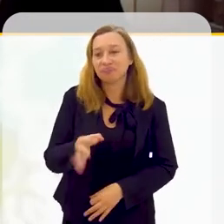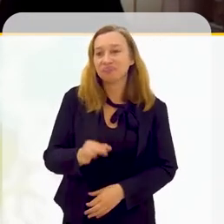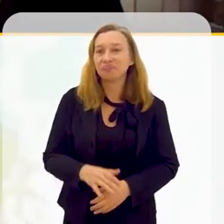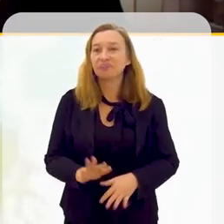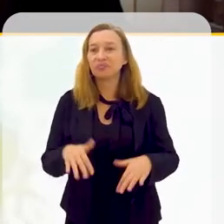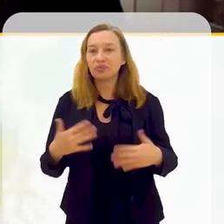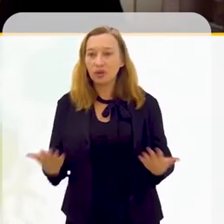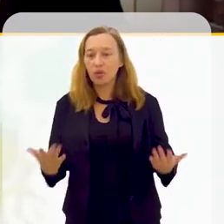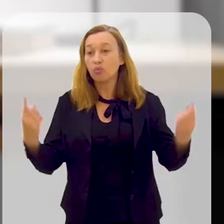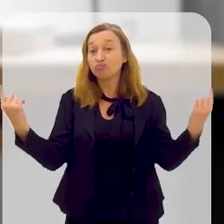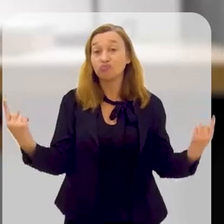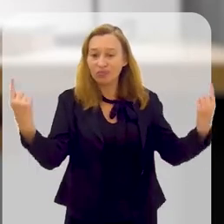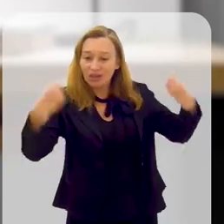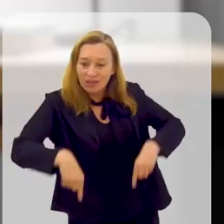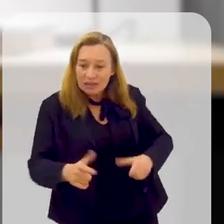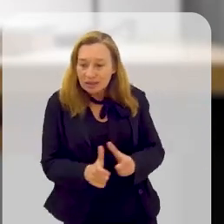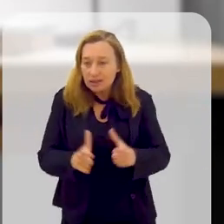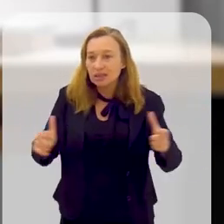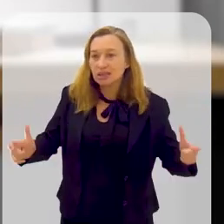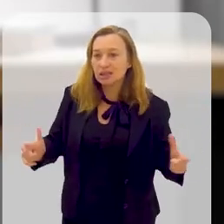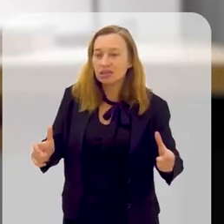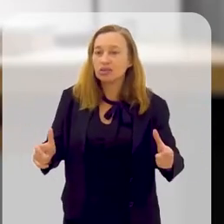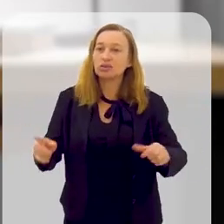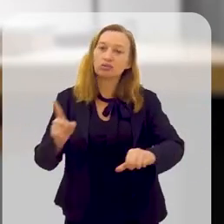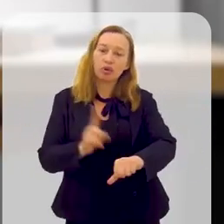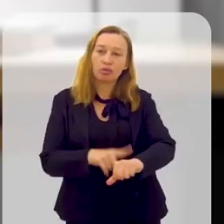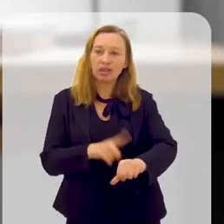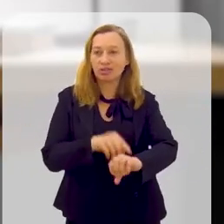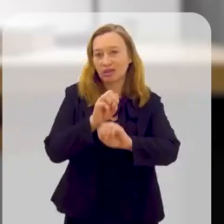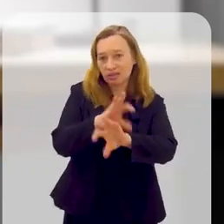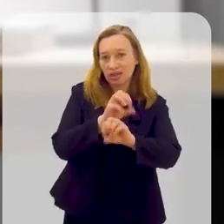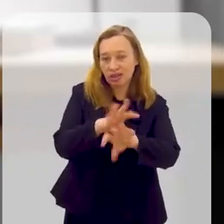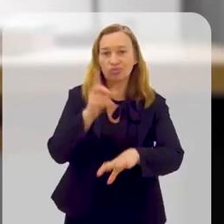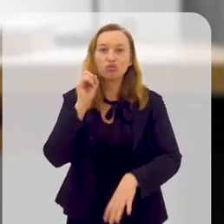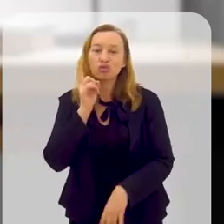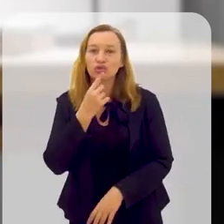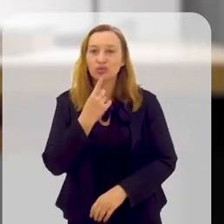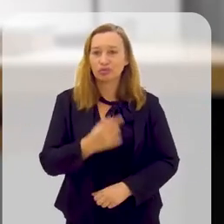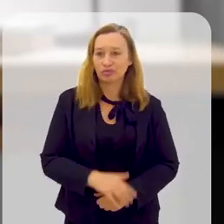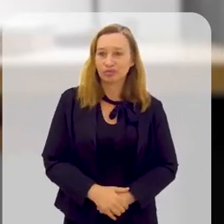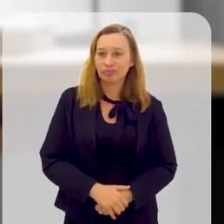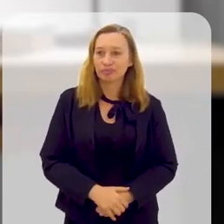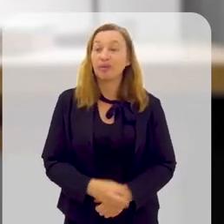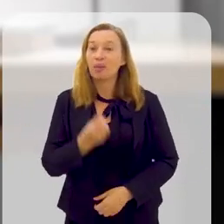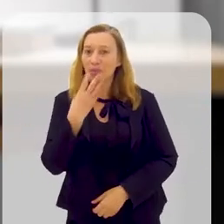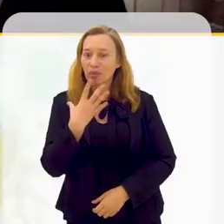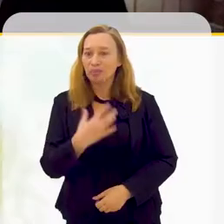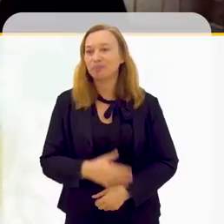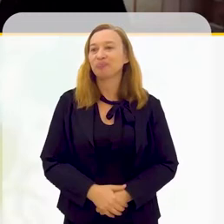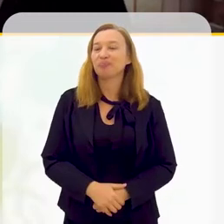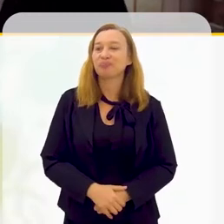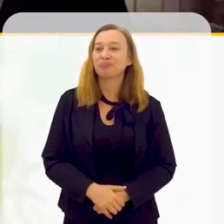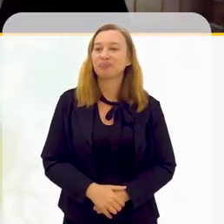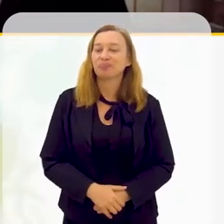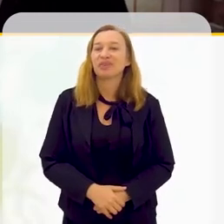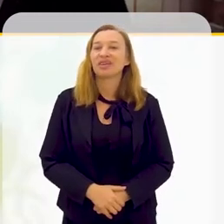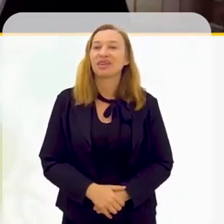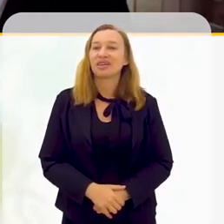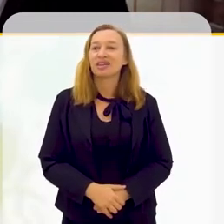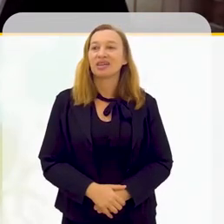exatamente Quais são os maiores desafios do momento na educação dos surdos bom